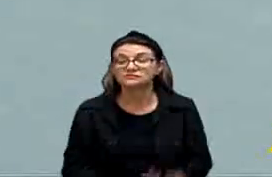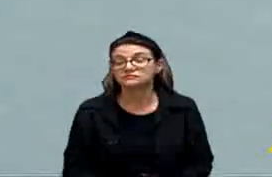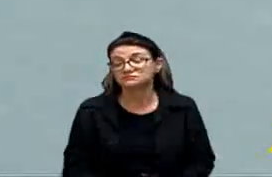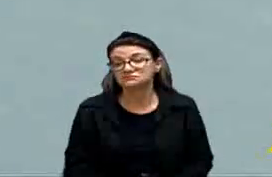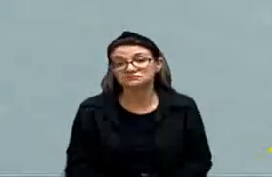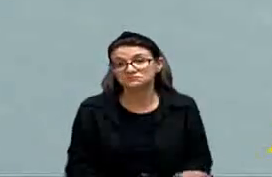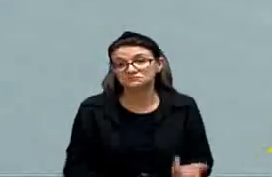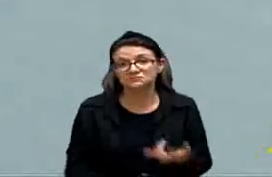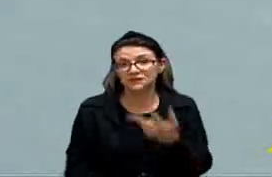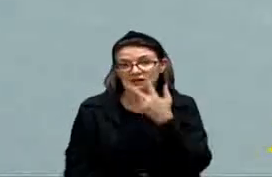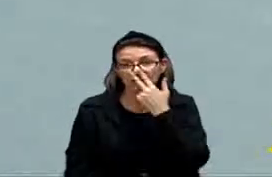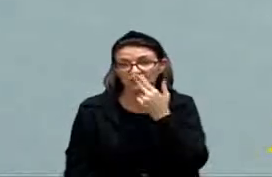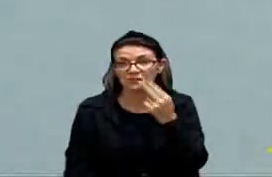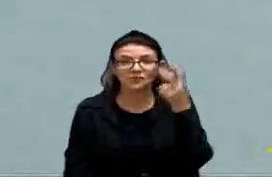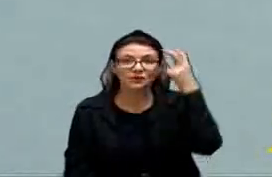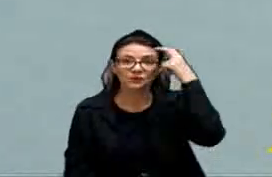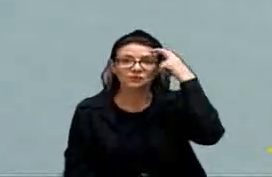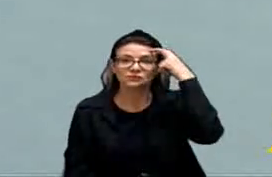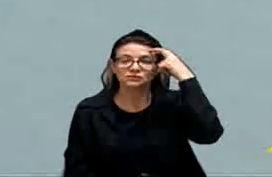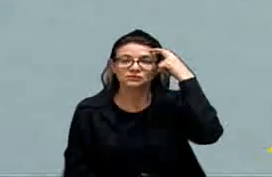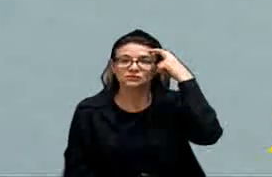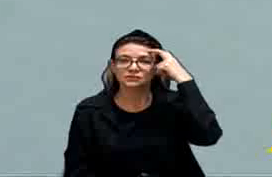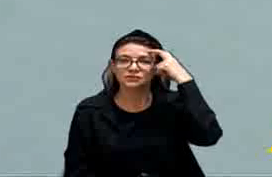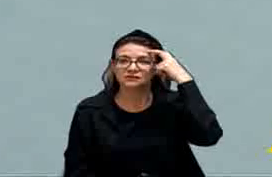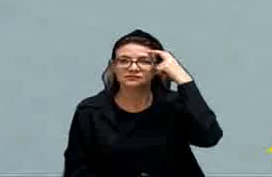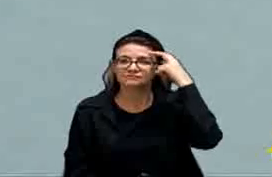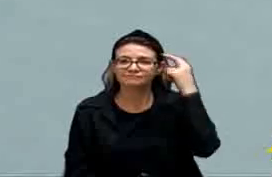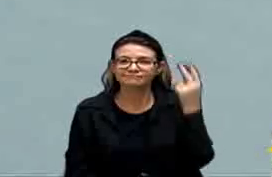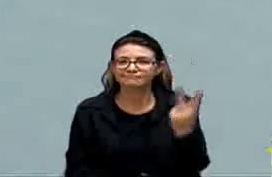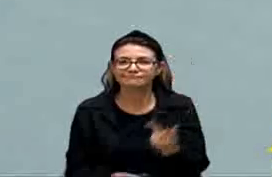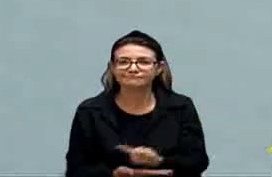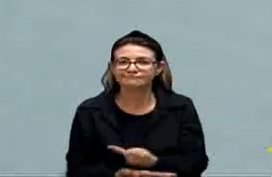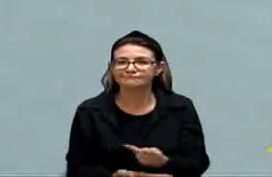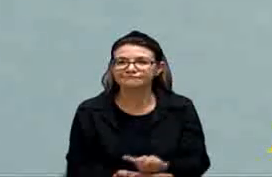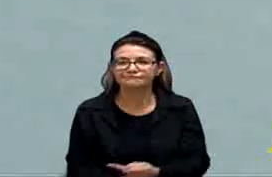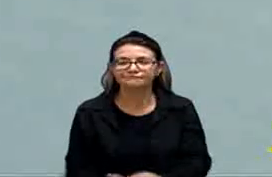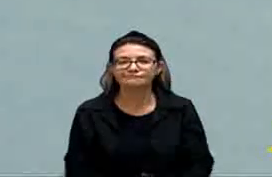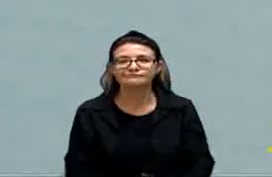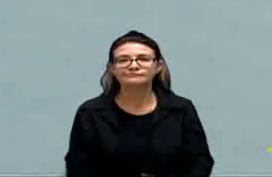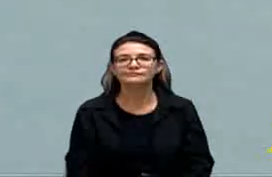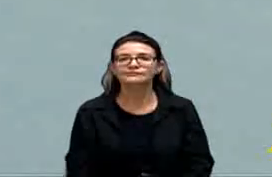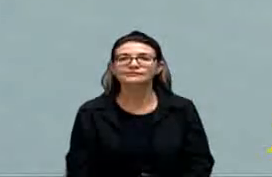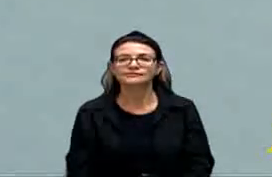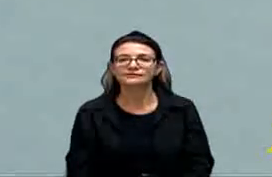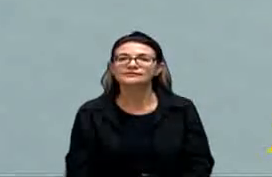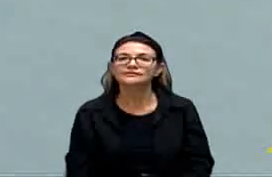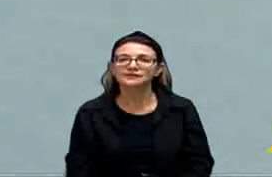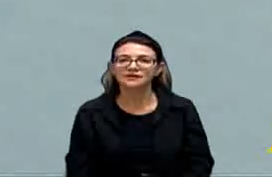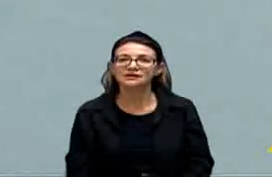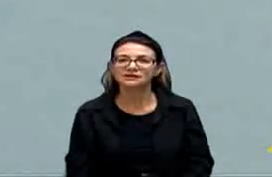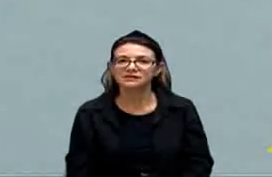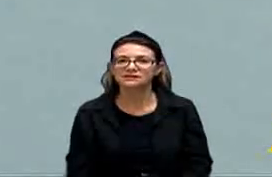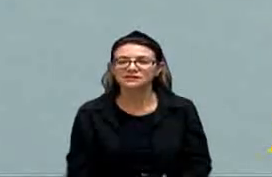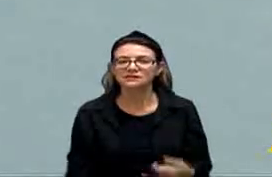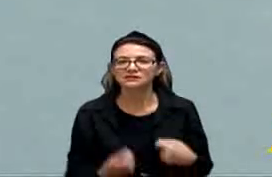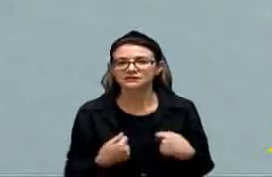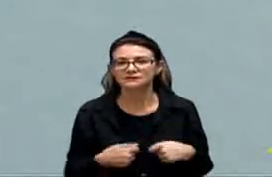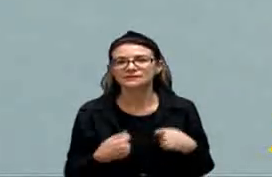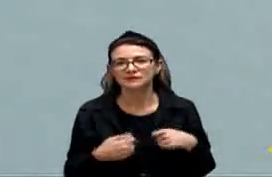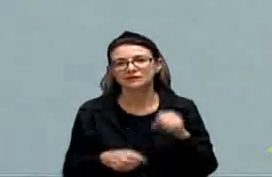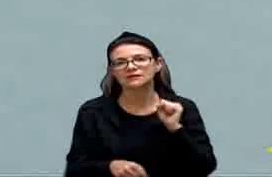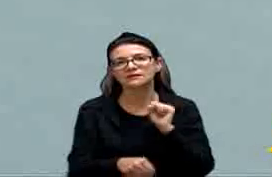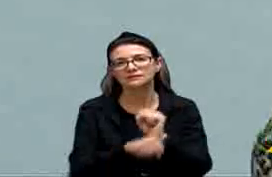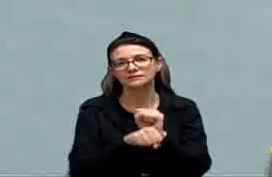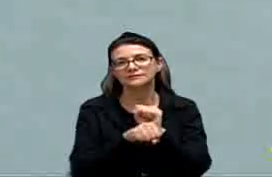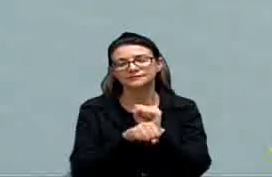diferenciada que se criou das ilegalidades com relação aos motociclistas na cidade que a gente tem que botar um freio e o projeto de